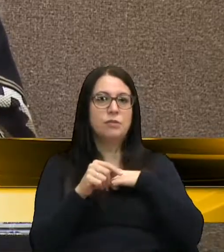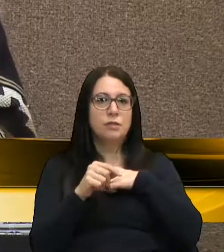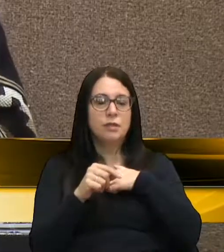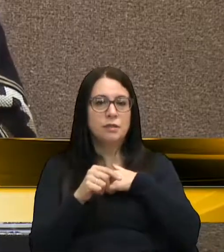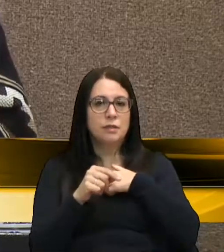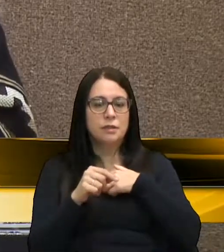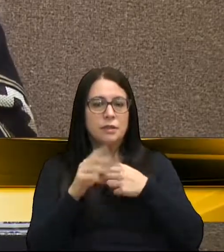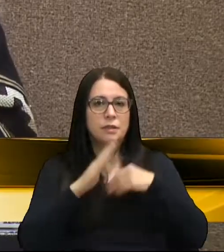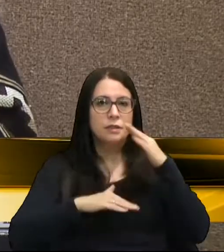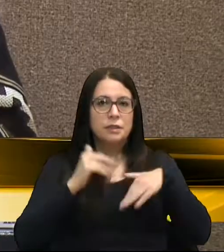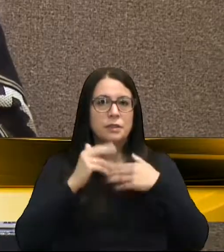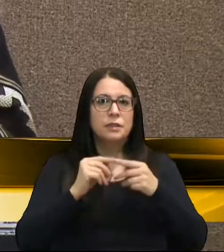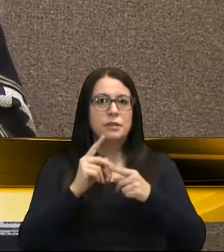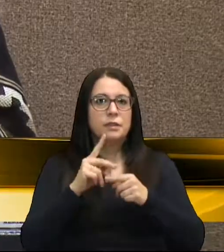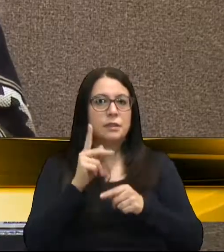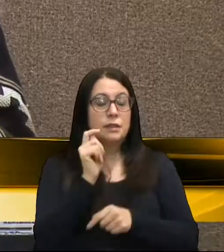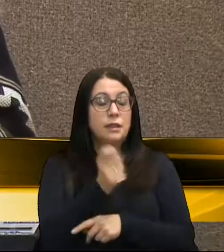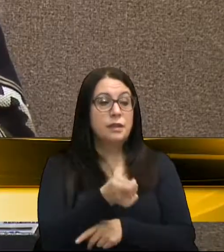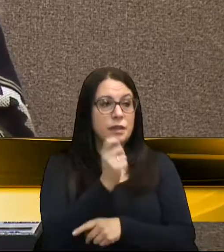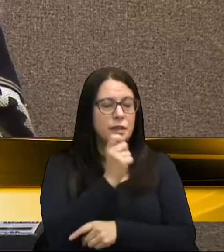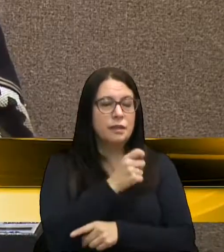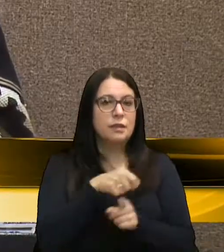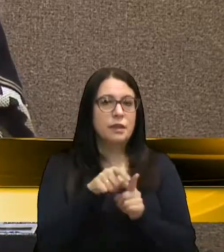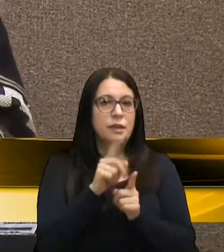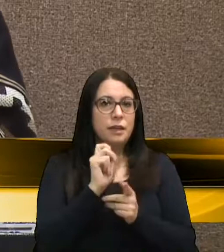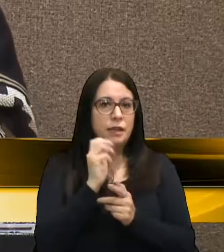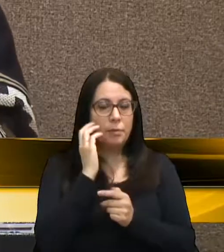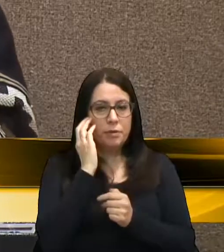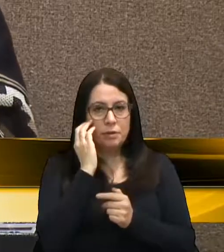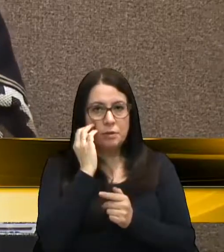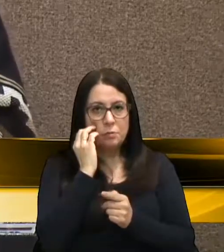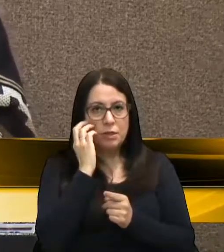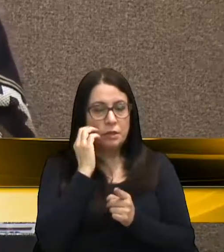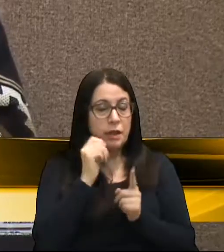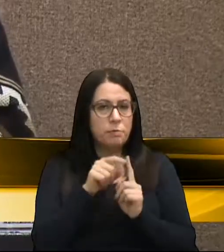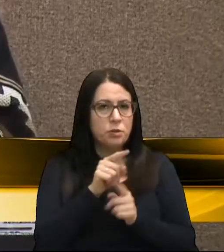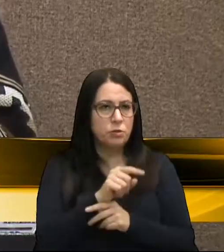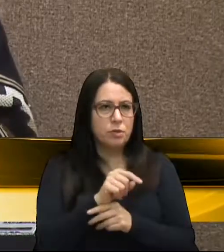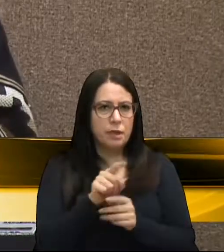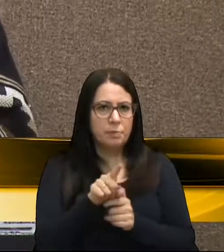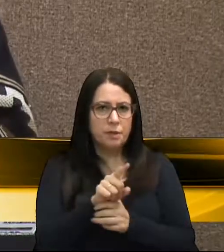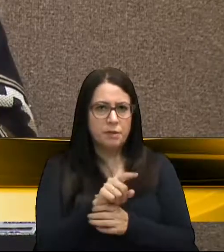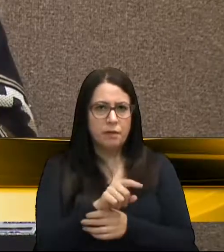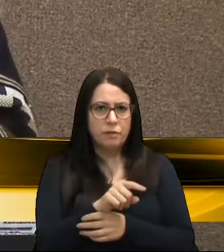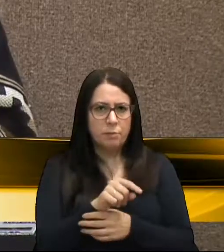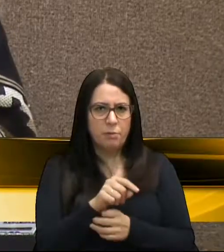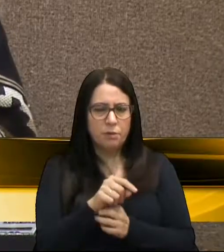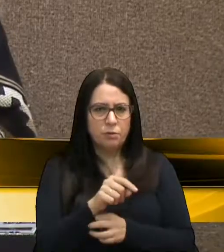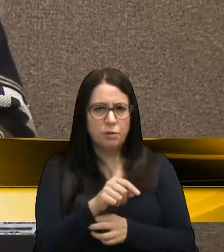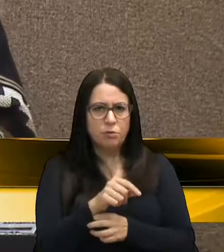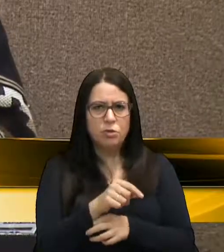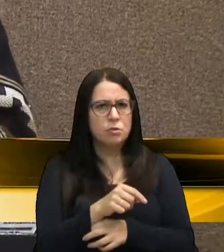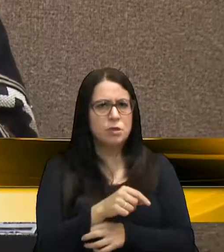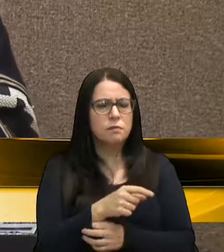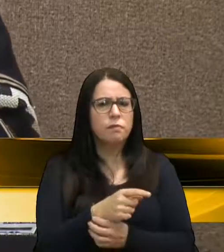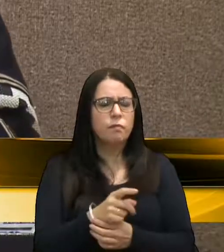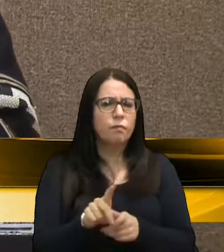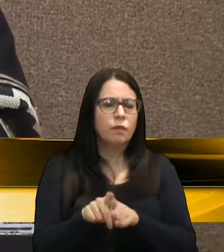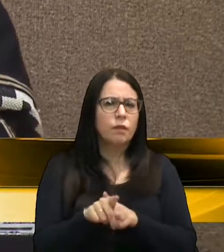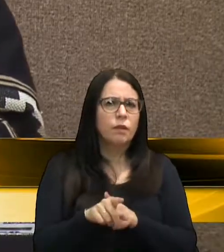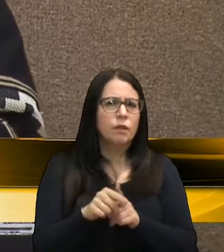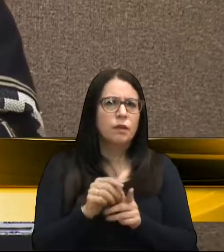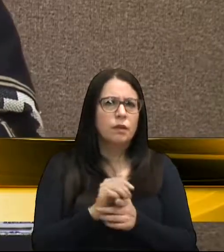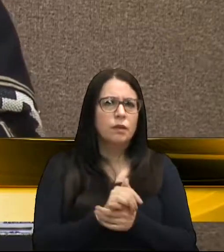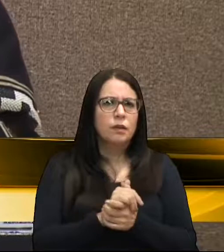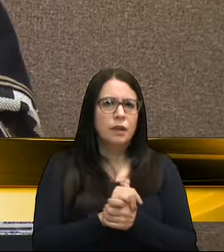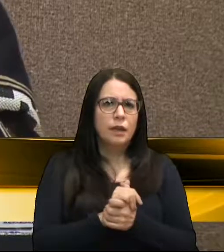a prática da pesca esportiva, e eu falava antes ali com o Franzói, justamente isso, eles juntaram não sei quantos quilos